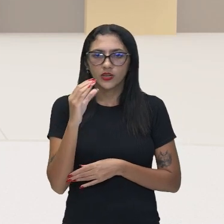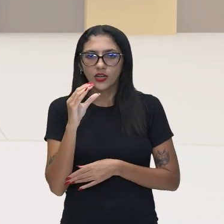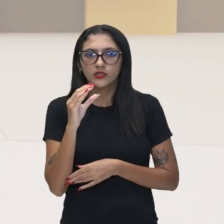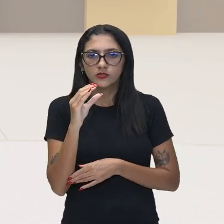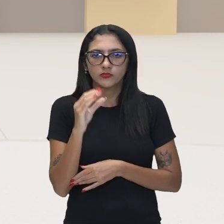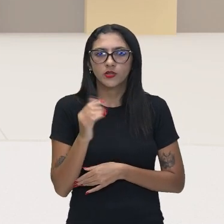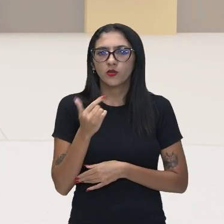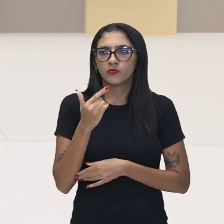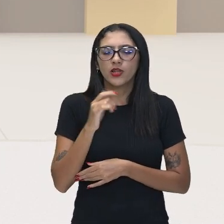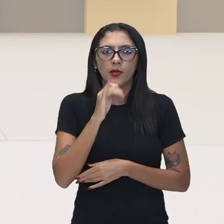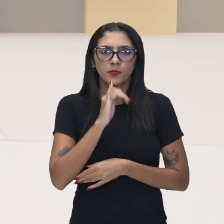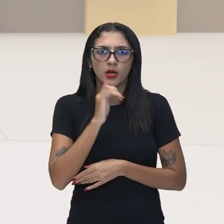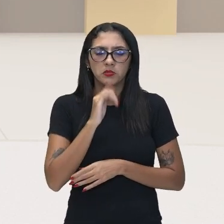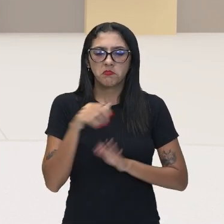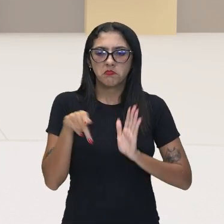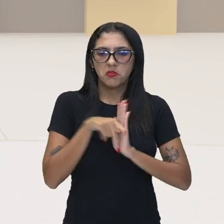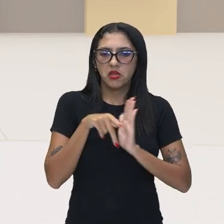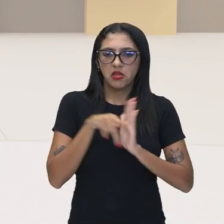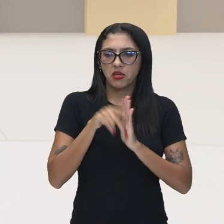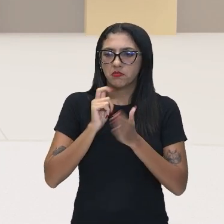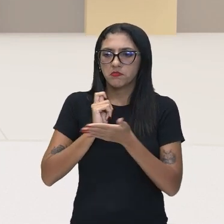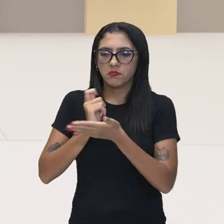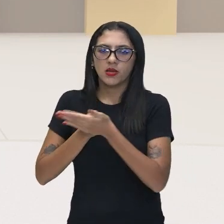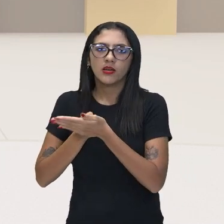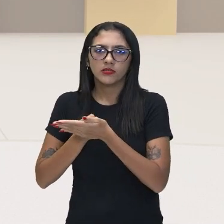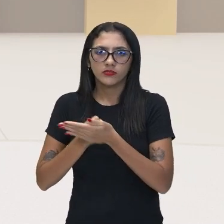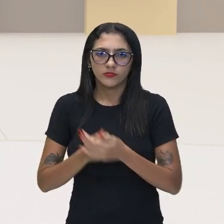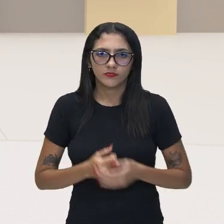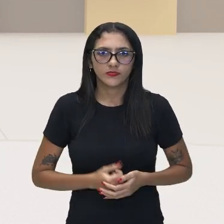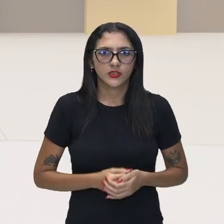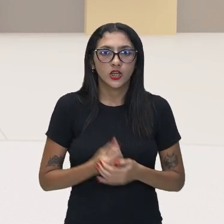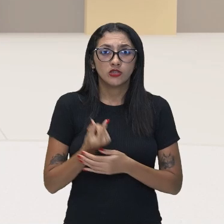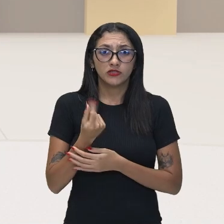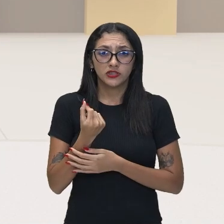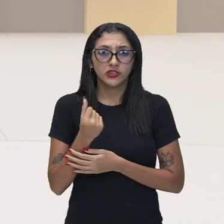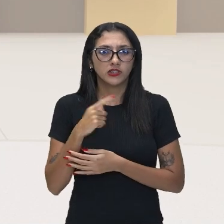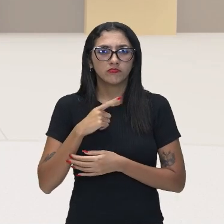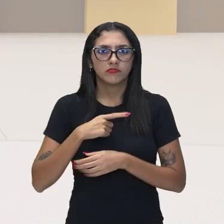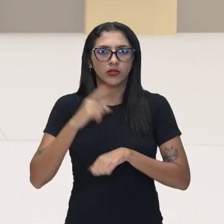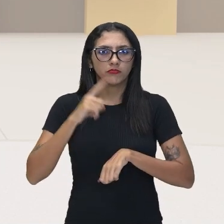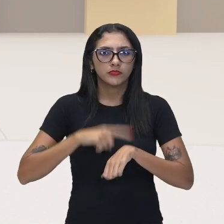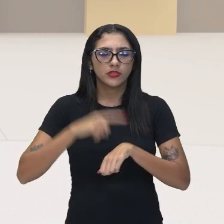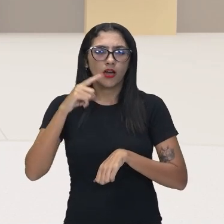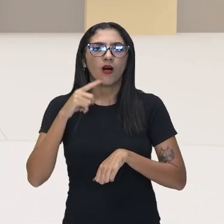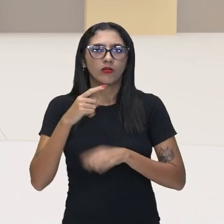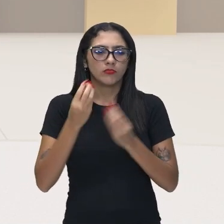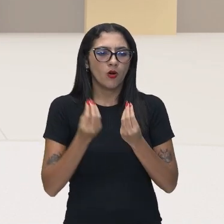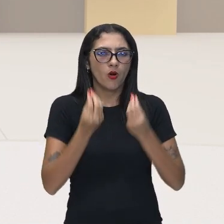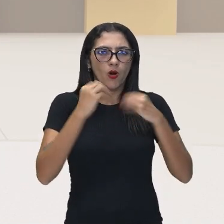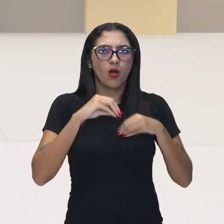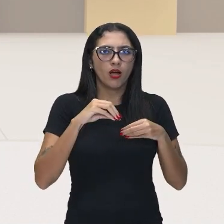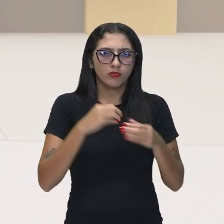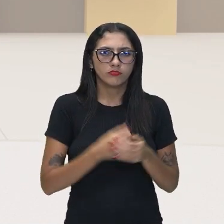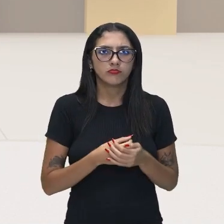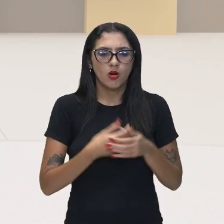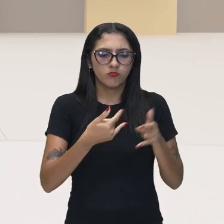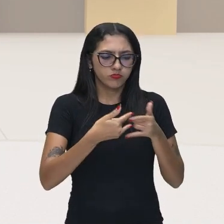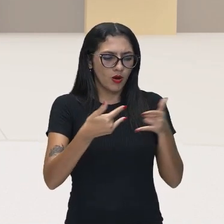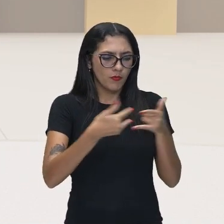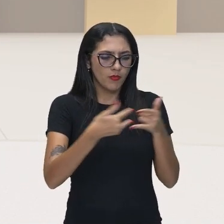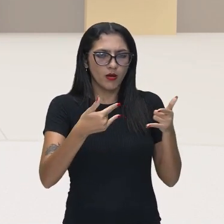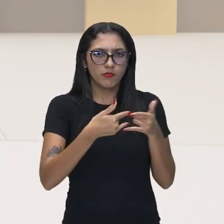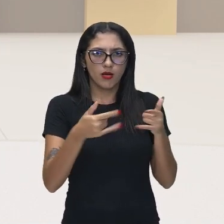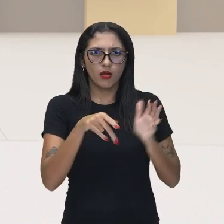mensais por conta própria, pois os valores são automaticamente descontados da sua folha de